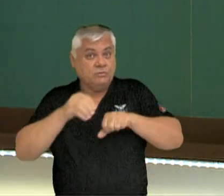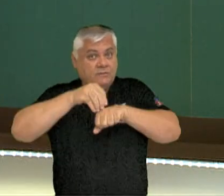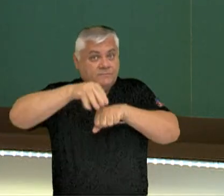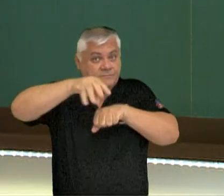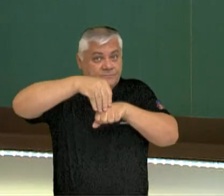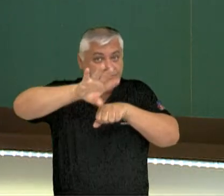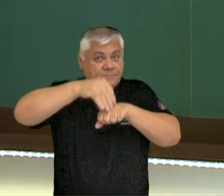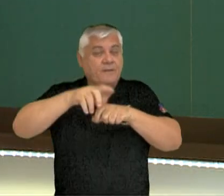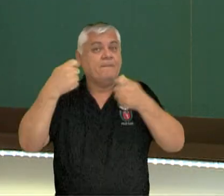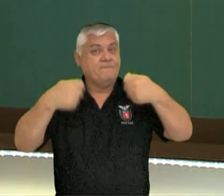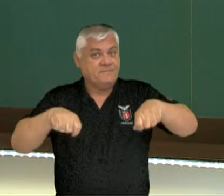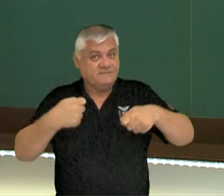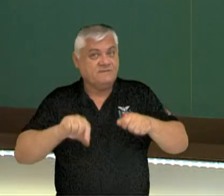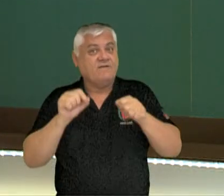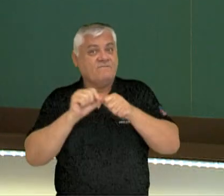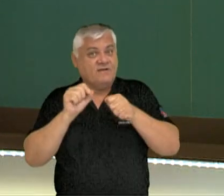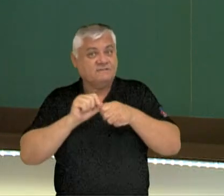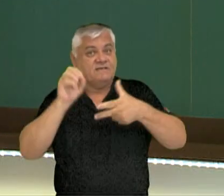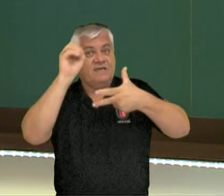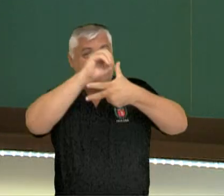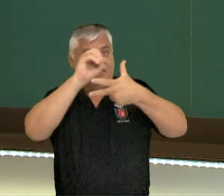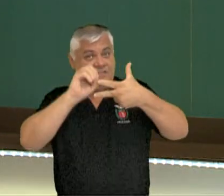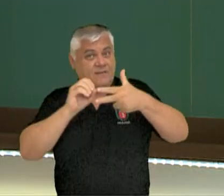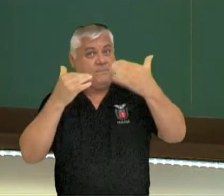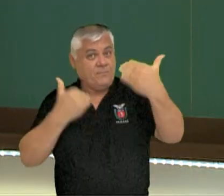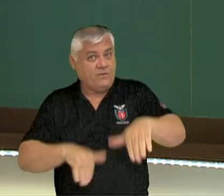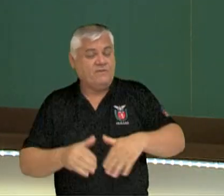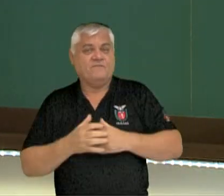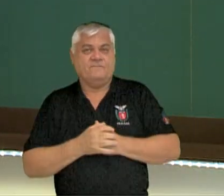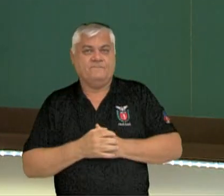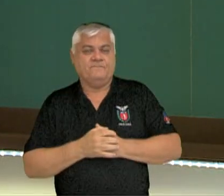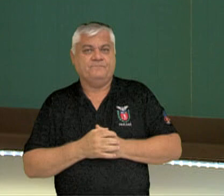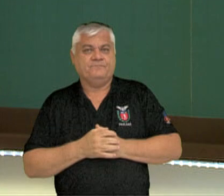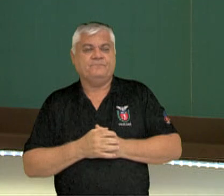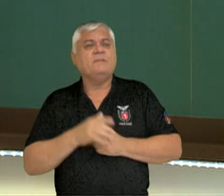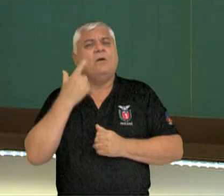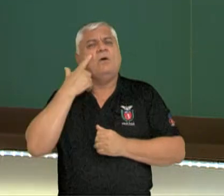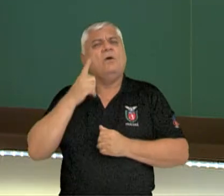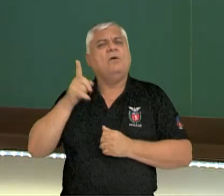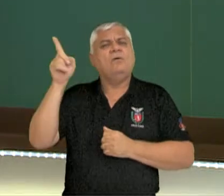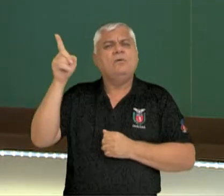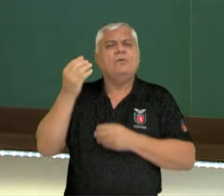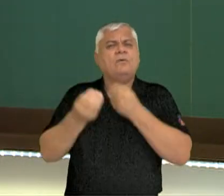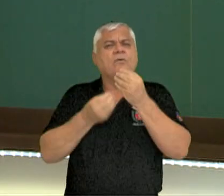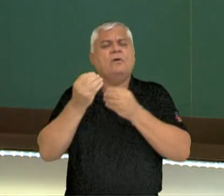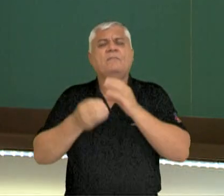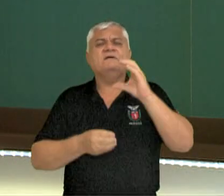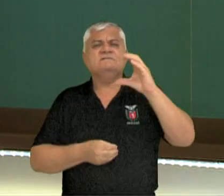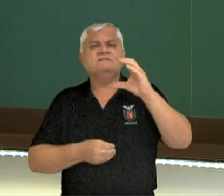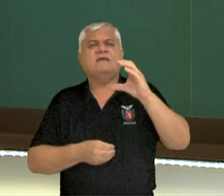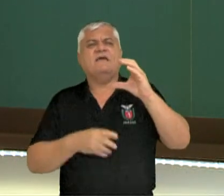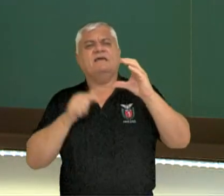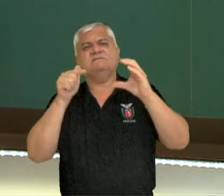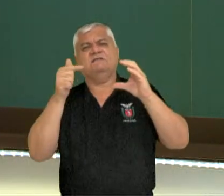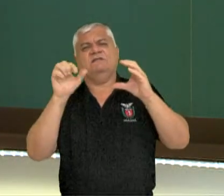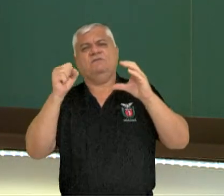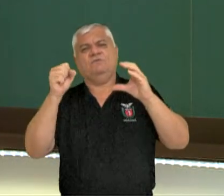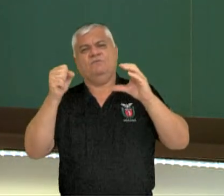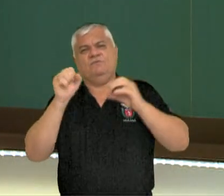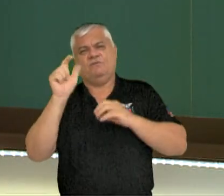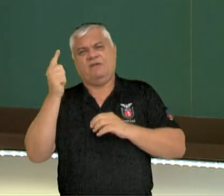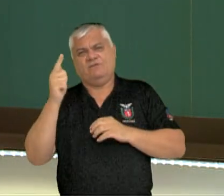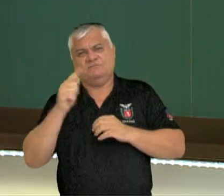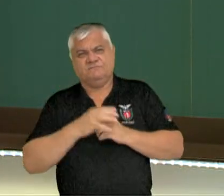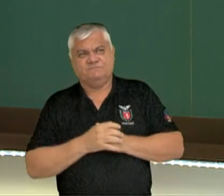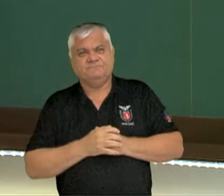vai precisar para fazer Enem e para fazer prova, tá? Então, aqui, a redução da letra C, 78